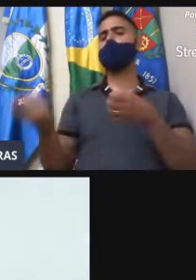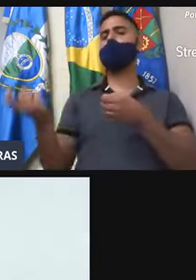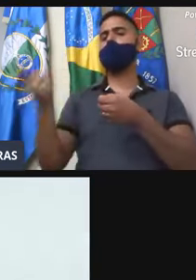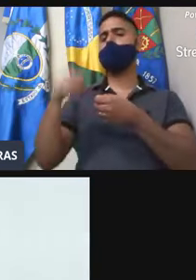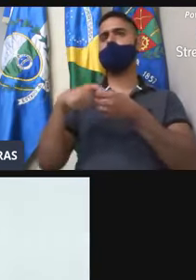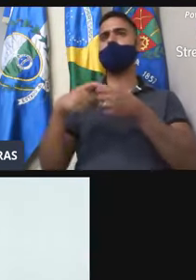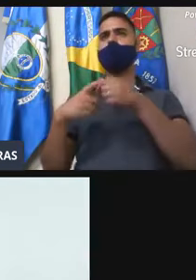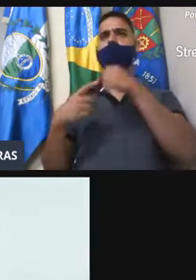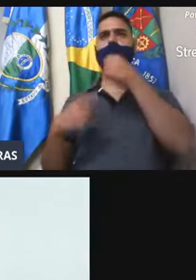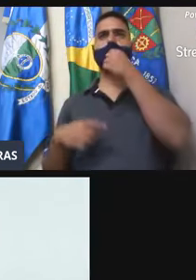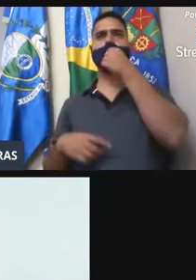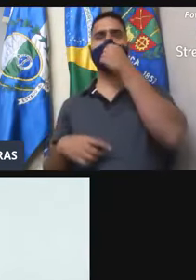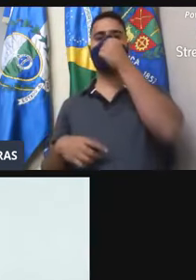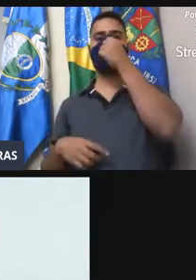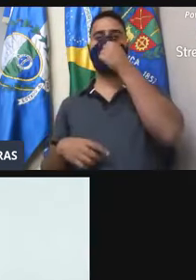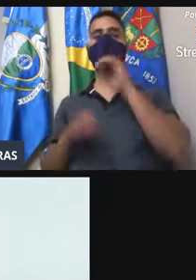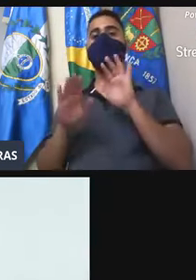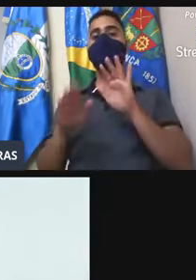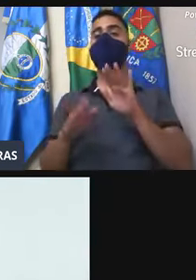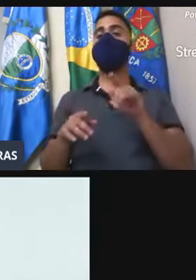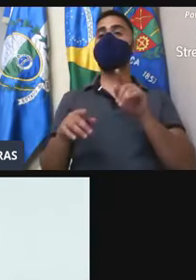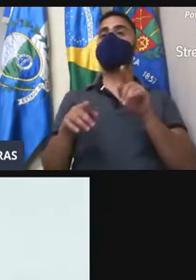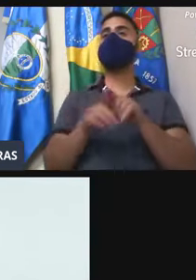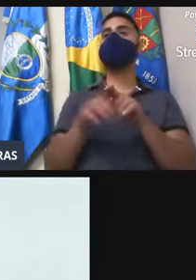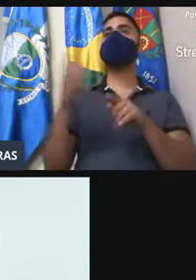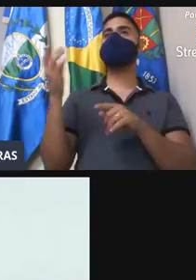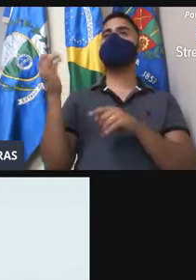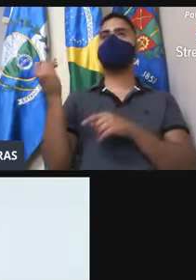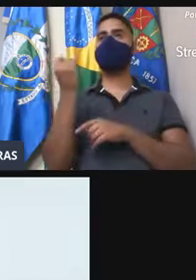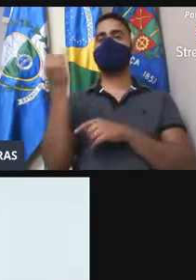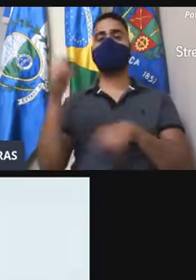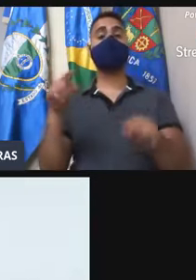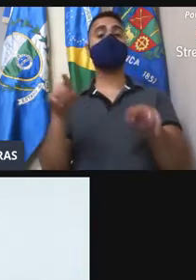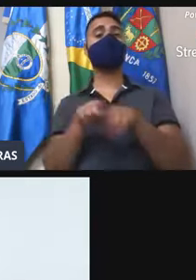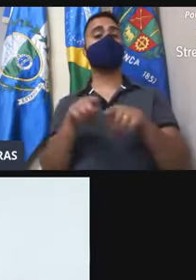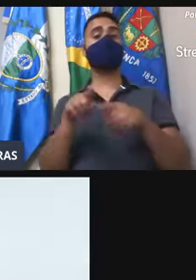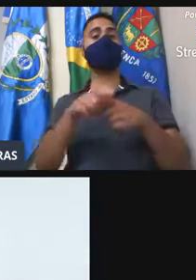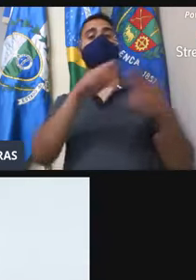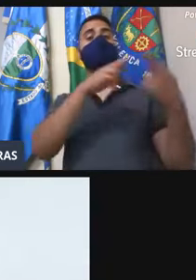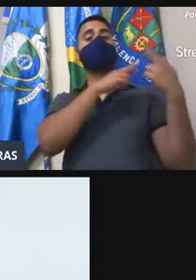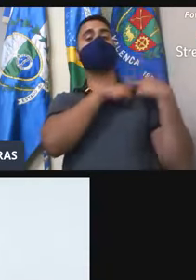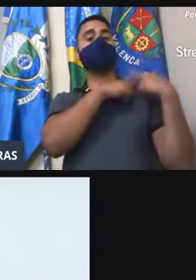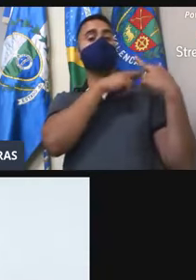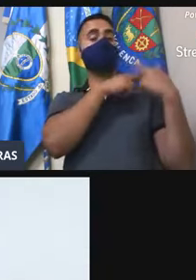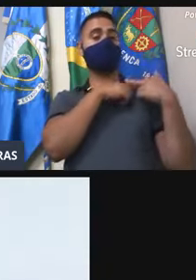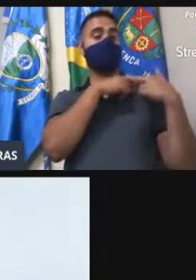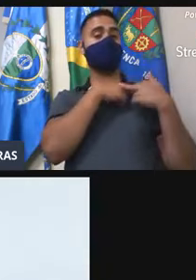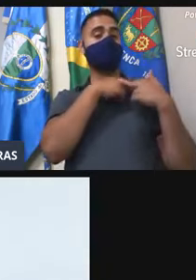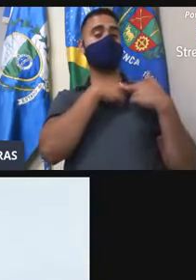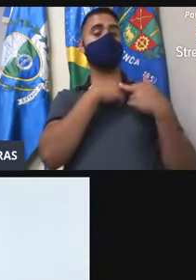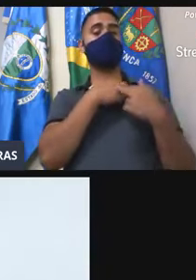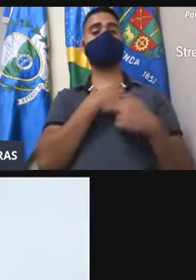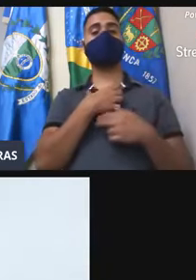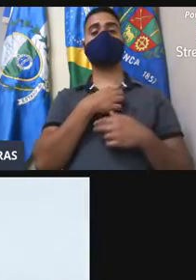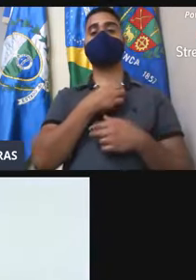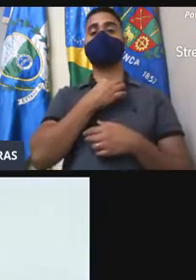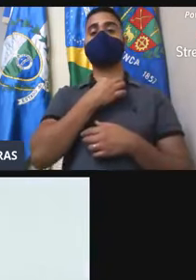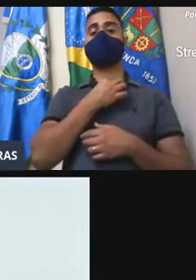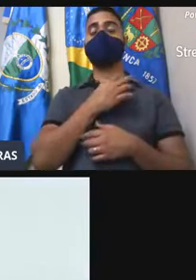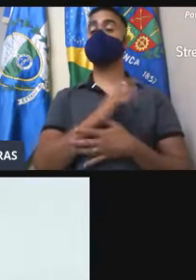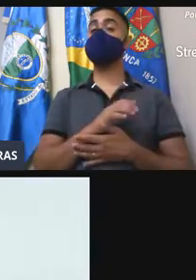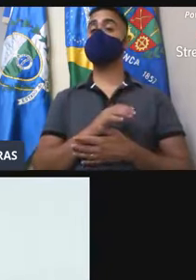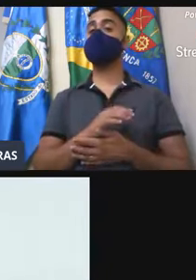essa atividade retorne. Mas é também de suma importância e de responsabilidade